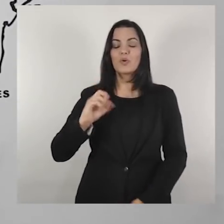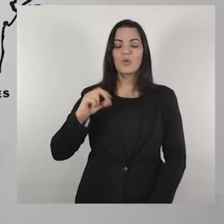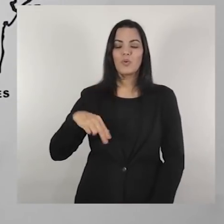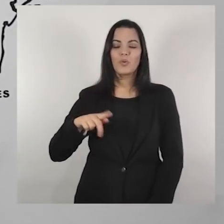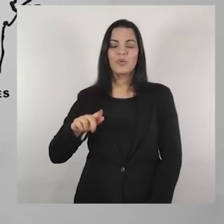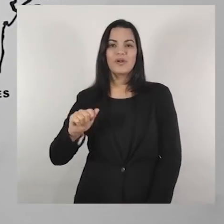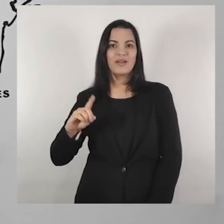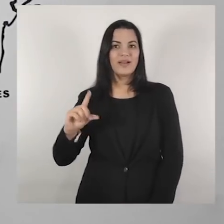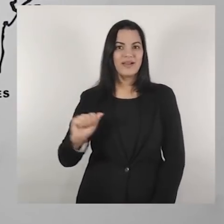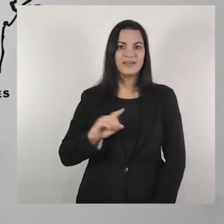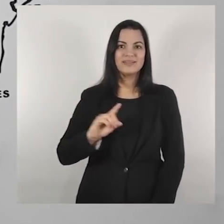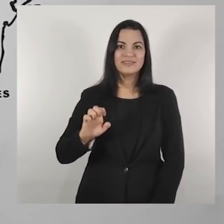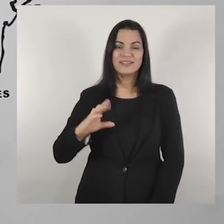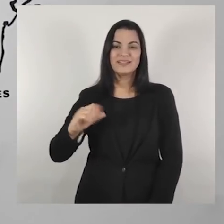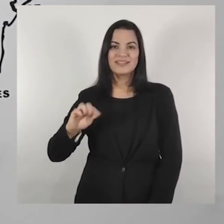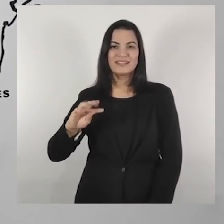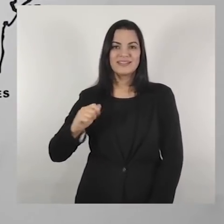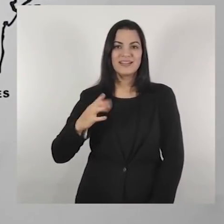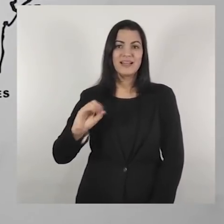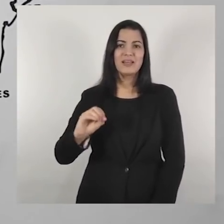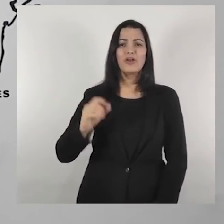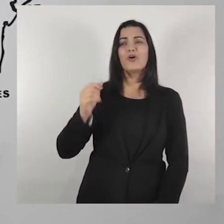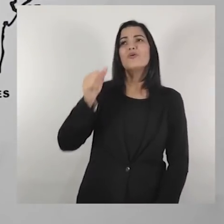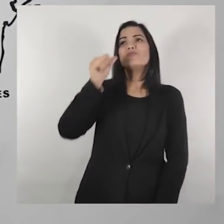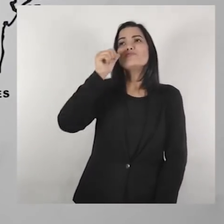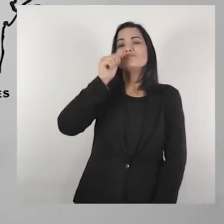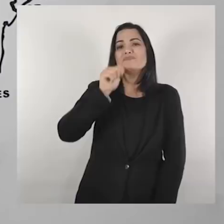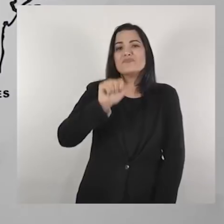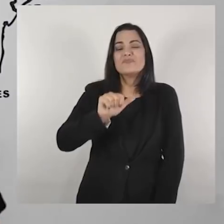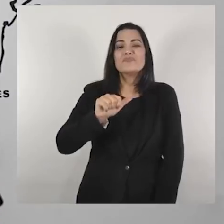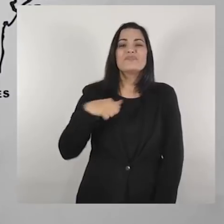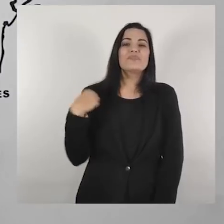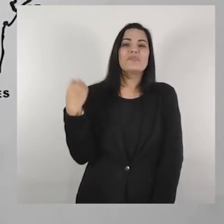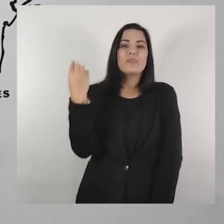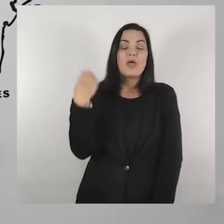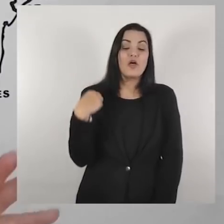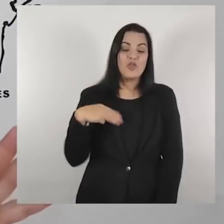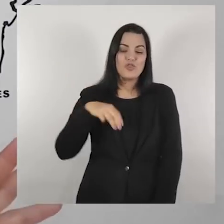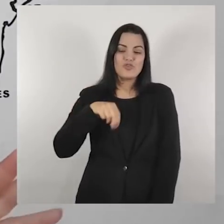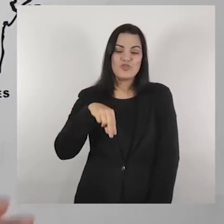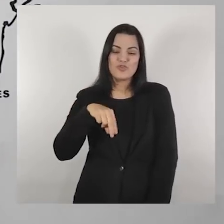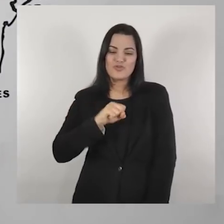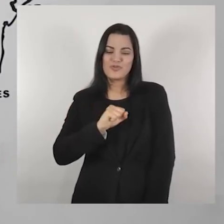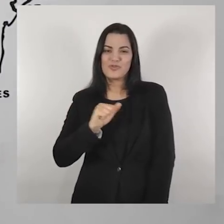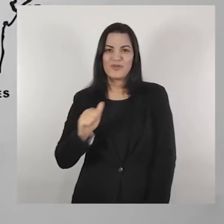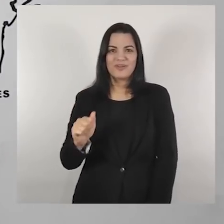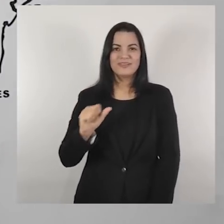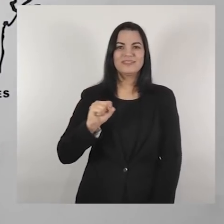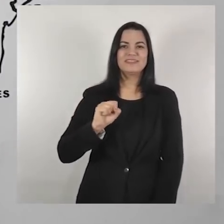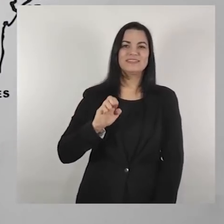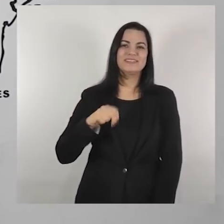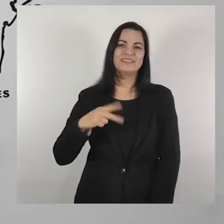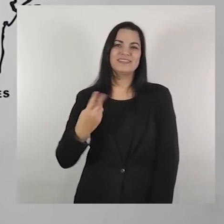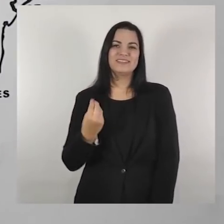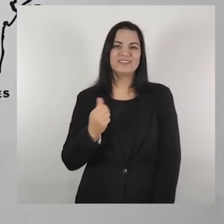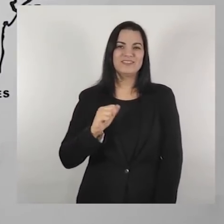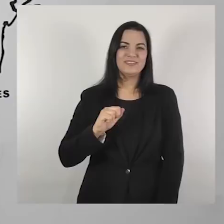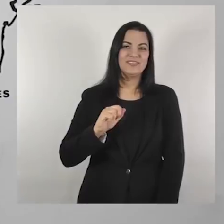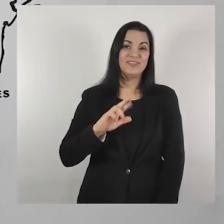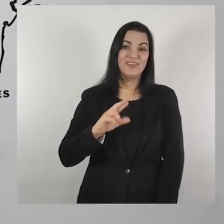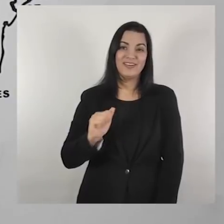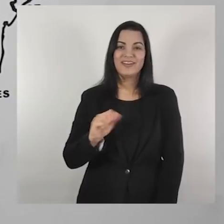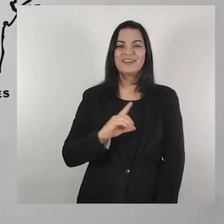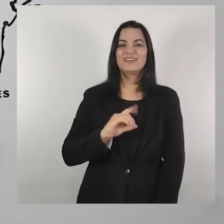Eterno, Congada de Catalão, Nossa Senhora dos Navegantes e por aí vai. Uma lista imensa